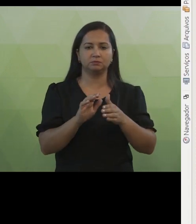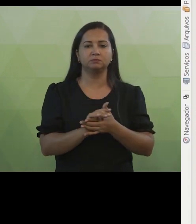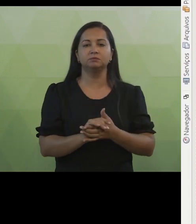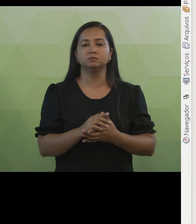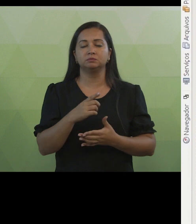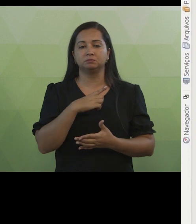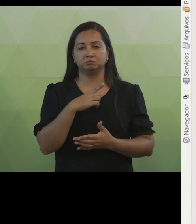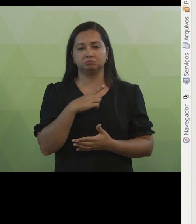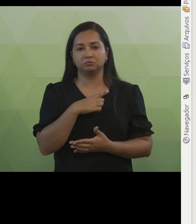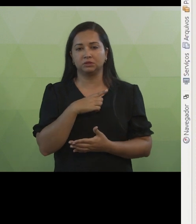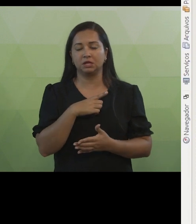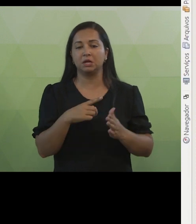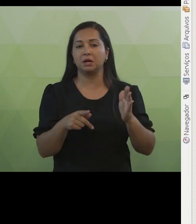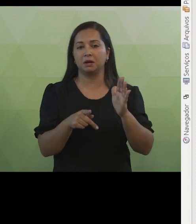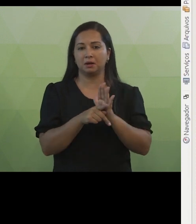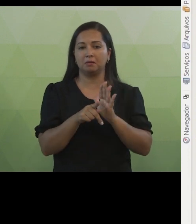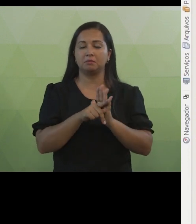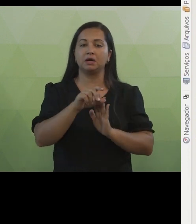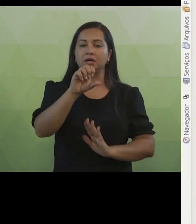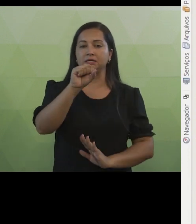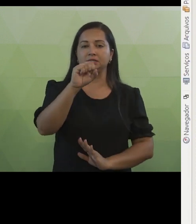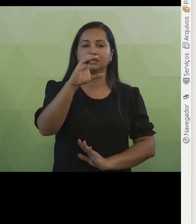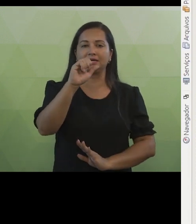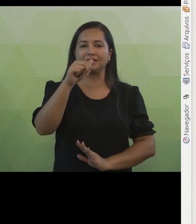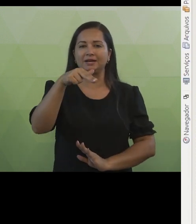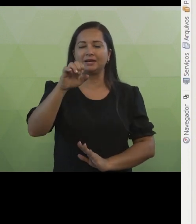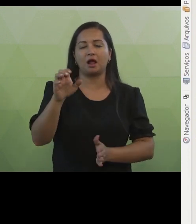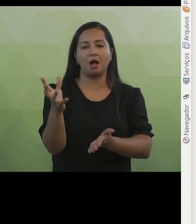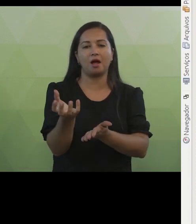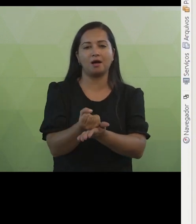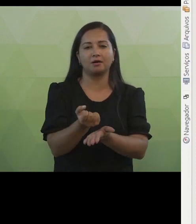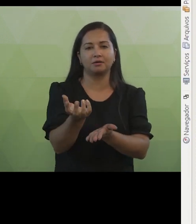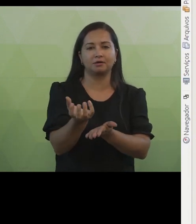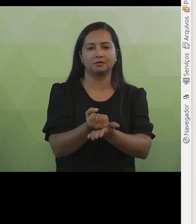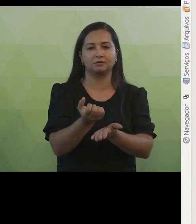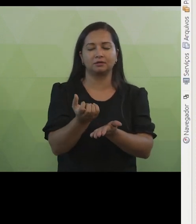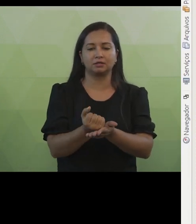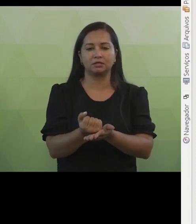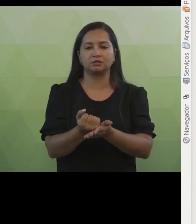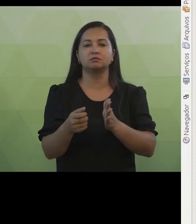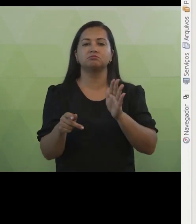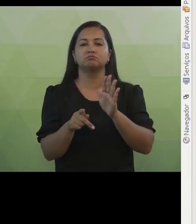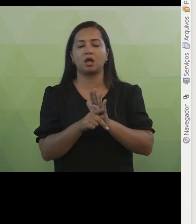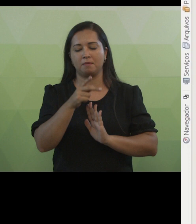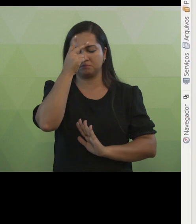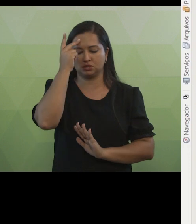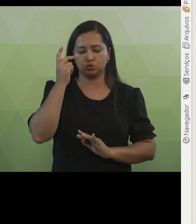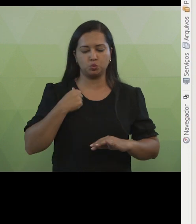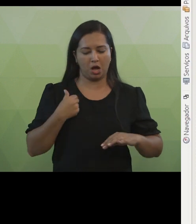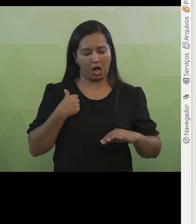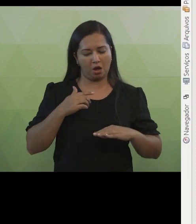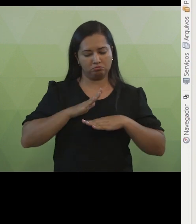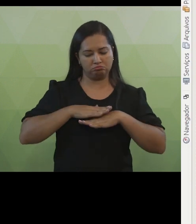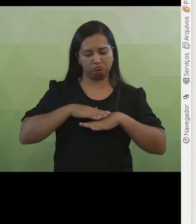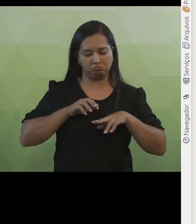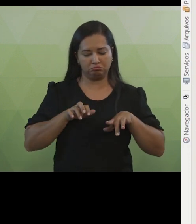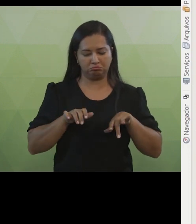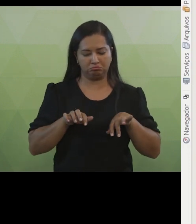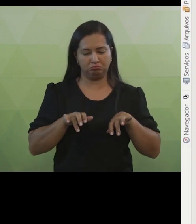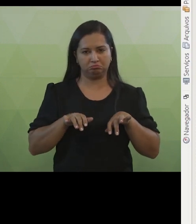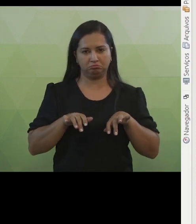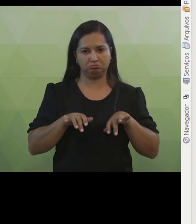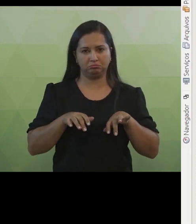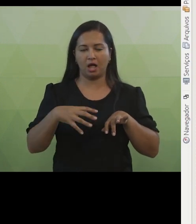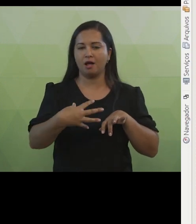um objeto da classe Scanner para fazer a leitura dos dados informados pelo usuário, ou seja, fazer a leitura